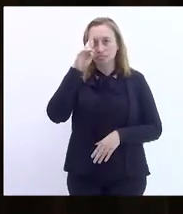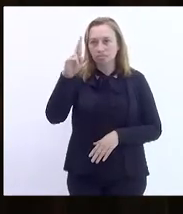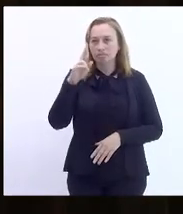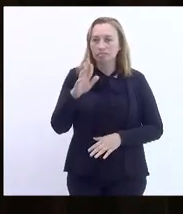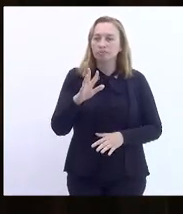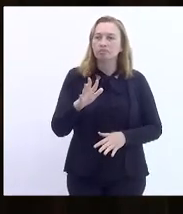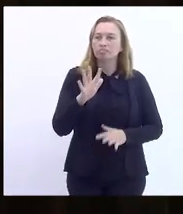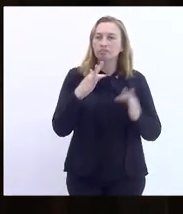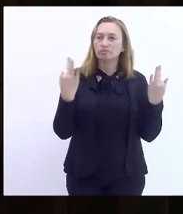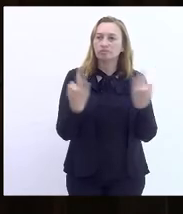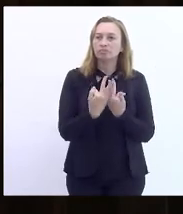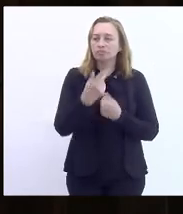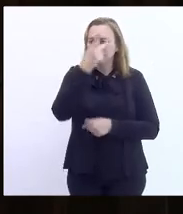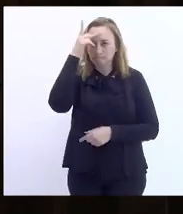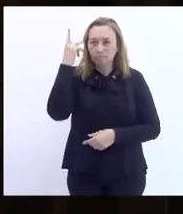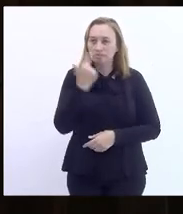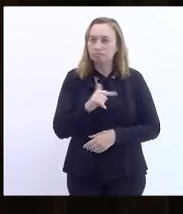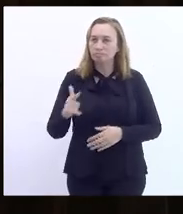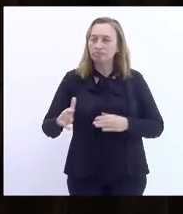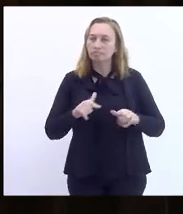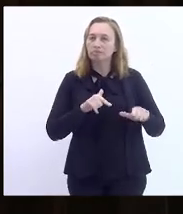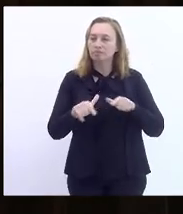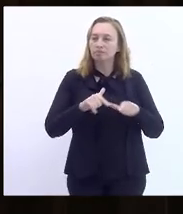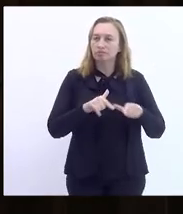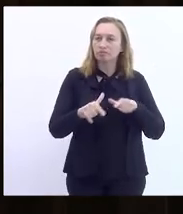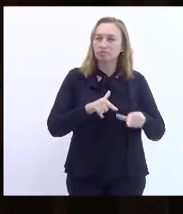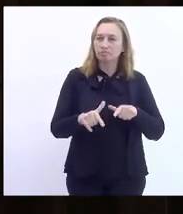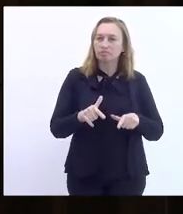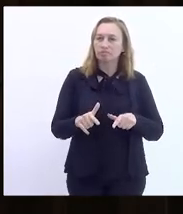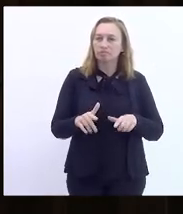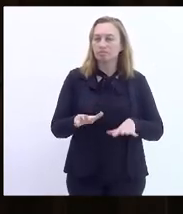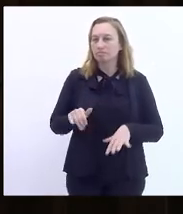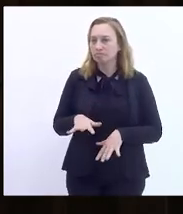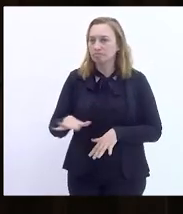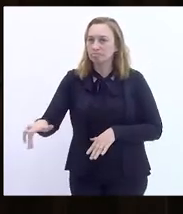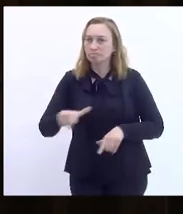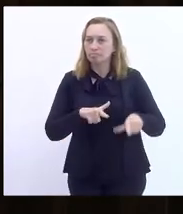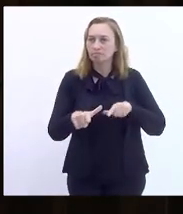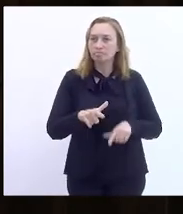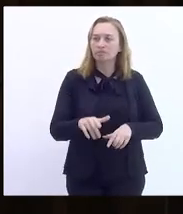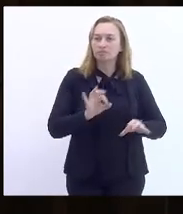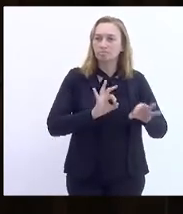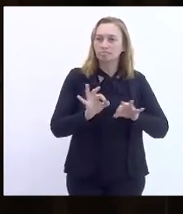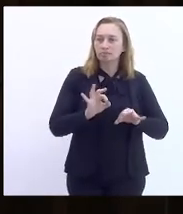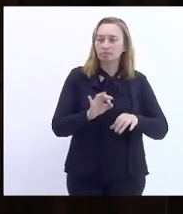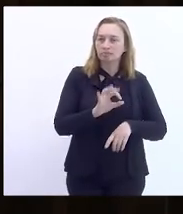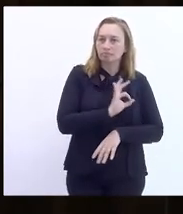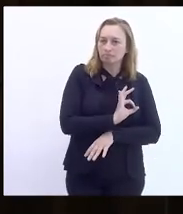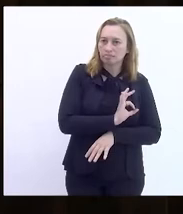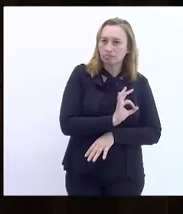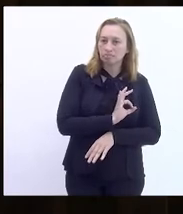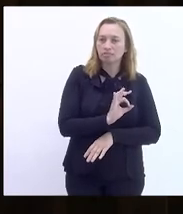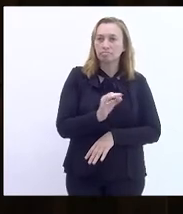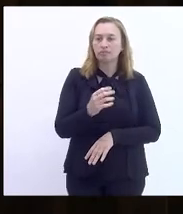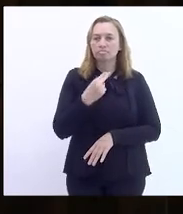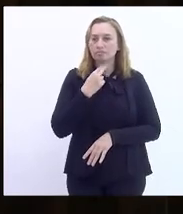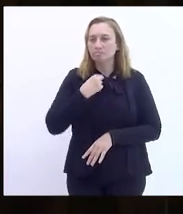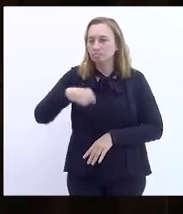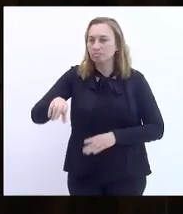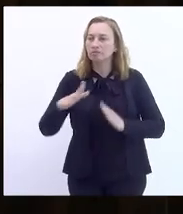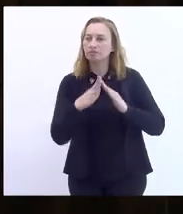as pessoas que estão desempregados que são esses trabalhadores da Periferia que quando tem operação policial além do seu filho não ir para escola